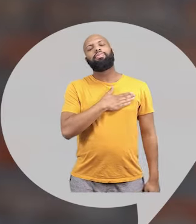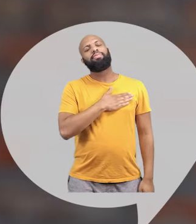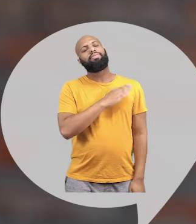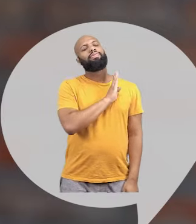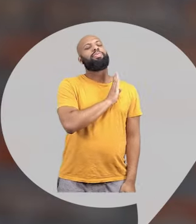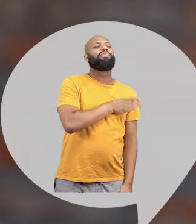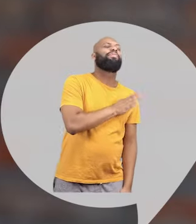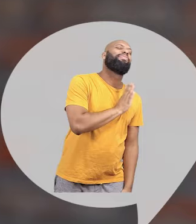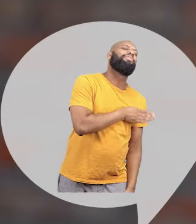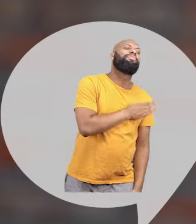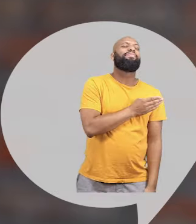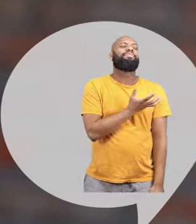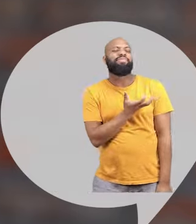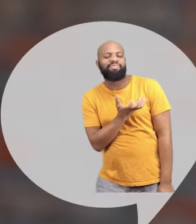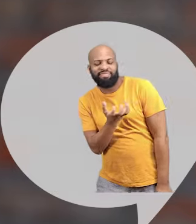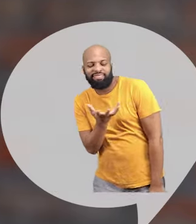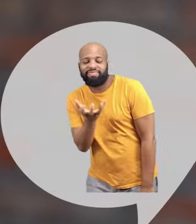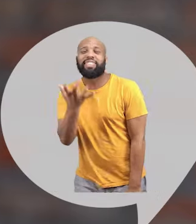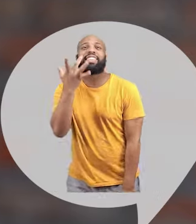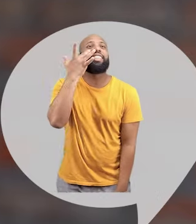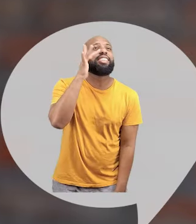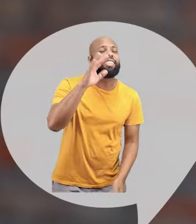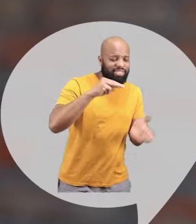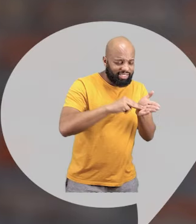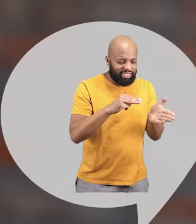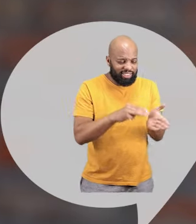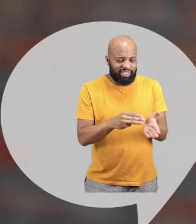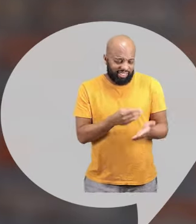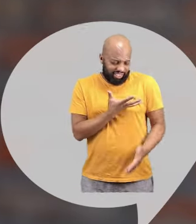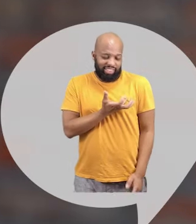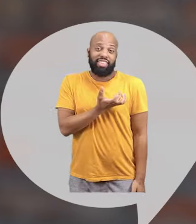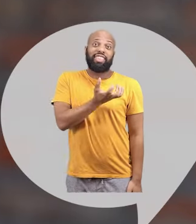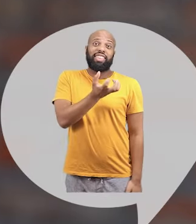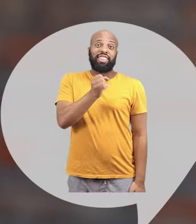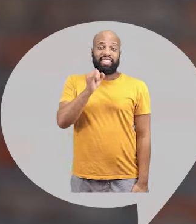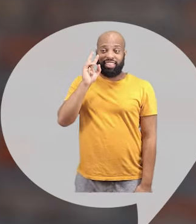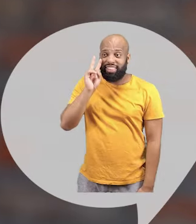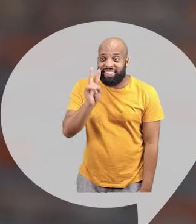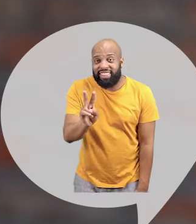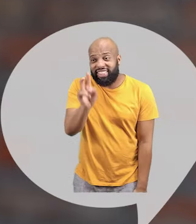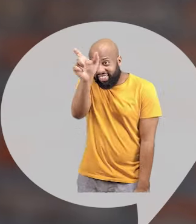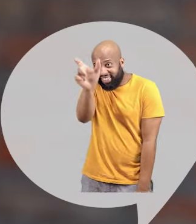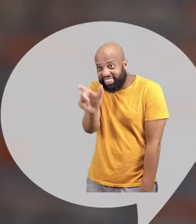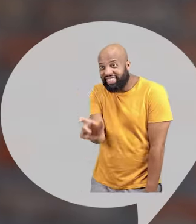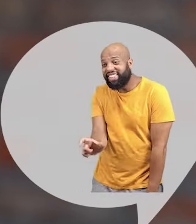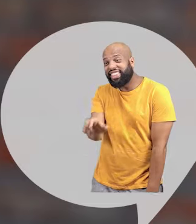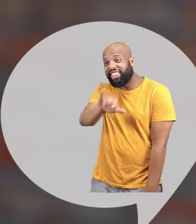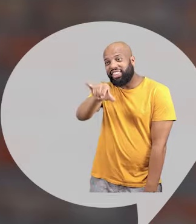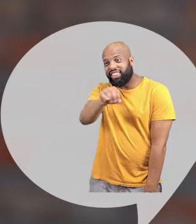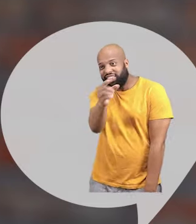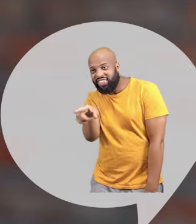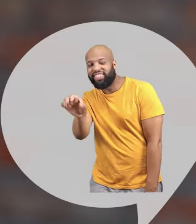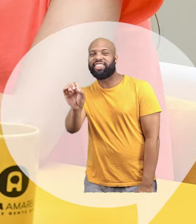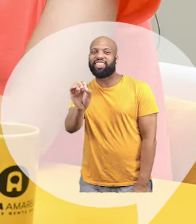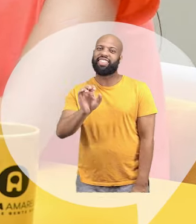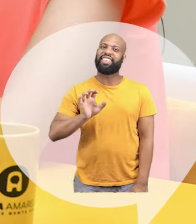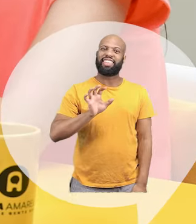meu coração não sei porque bate feliz quando te vejo